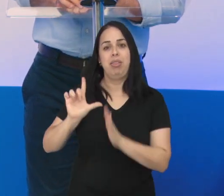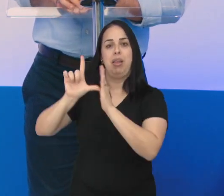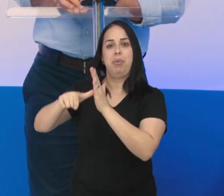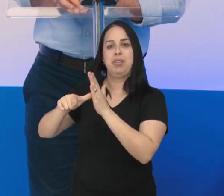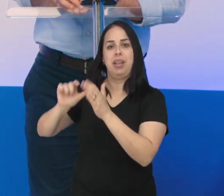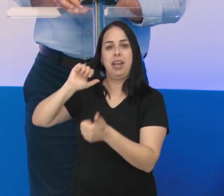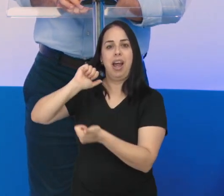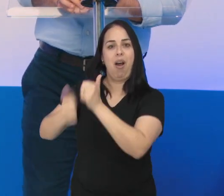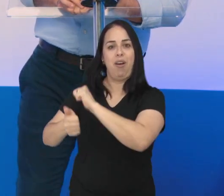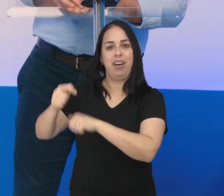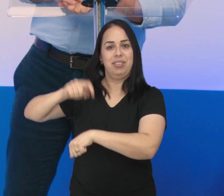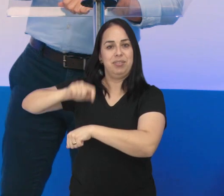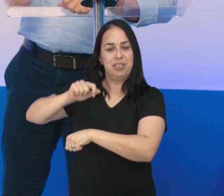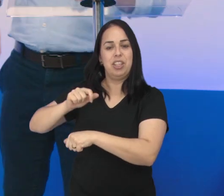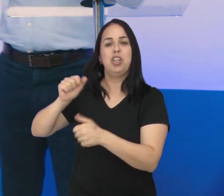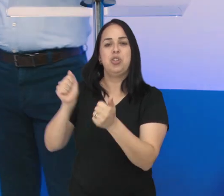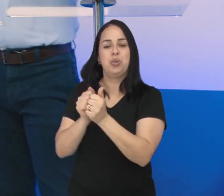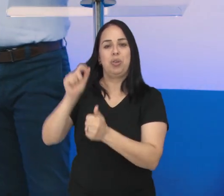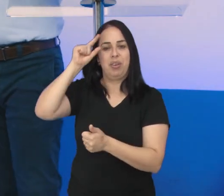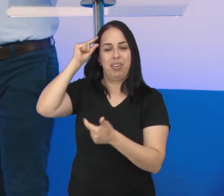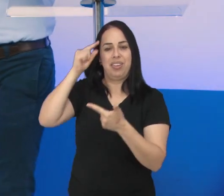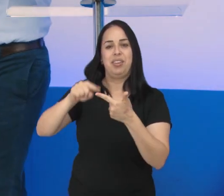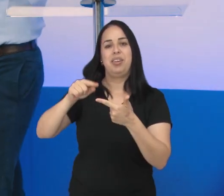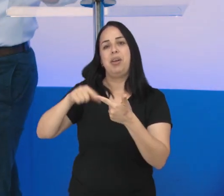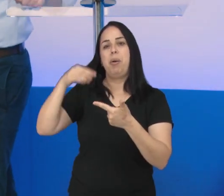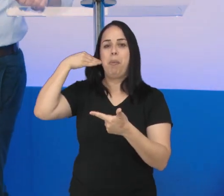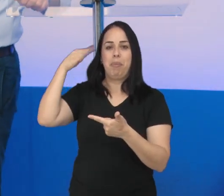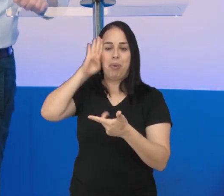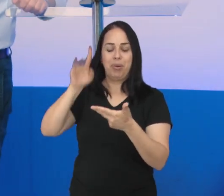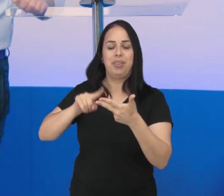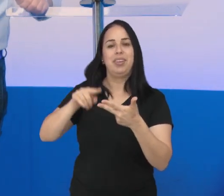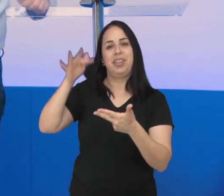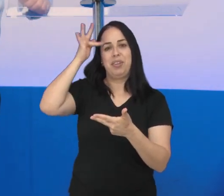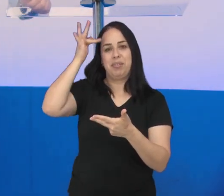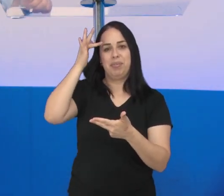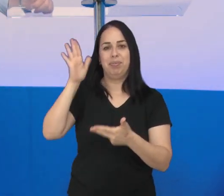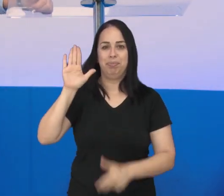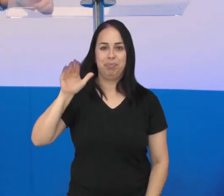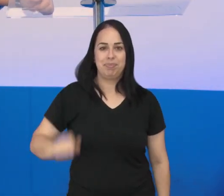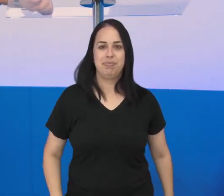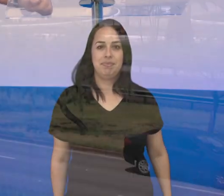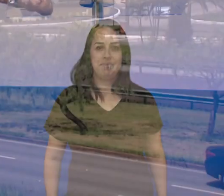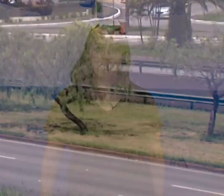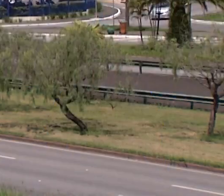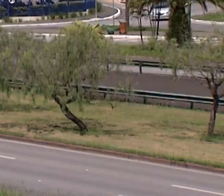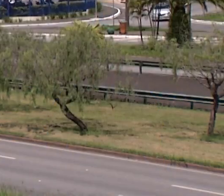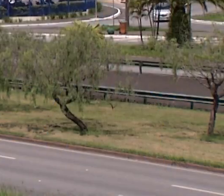vocês. A seguir tem o Hora do Esporte com o Vieira Júnior e Bruno Castilho. Até mais!